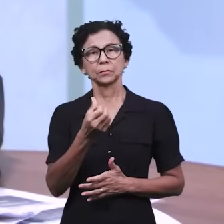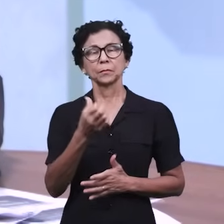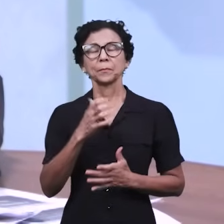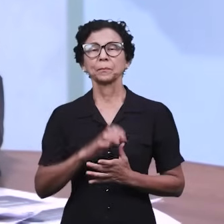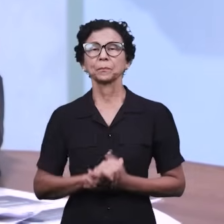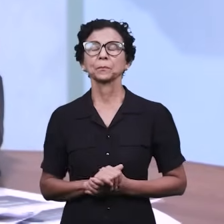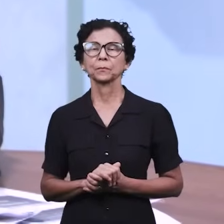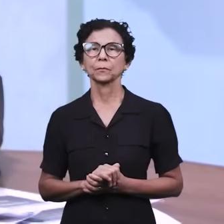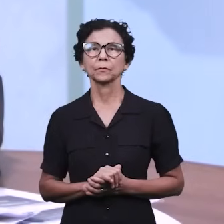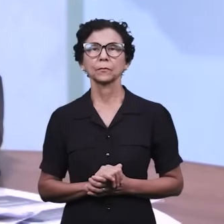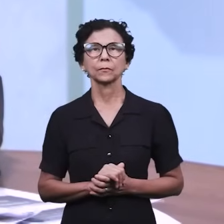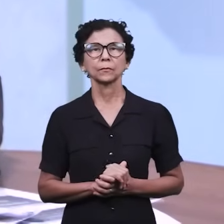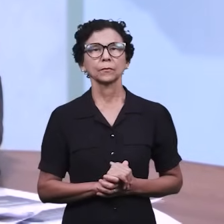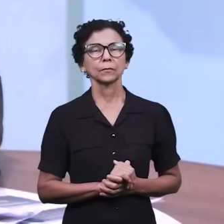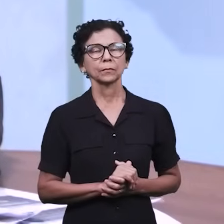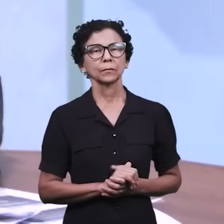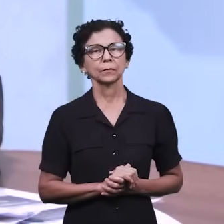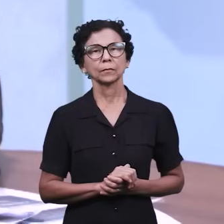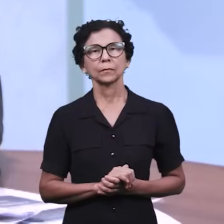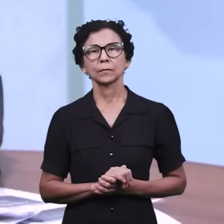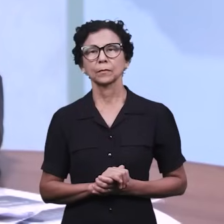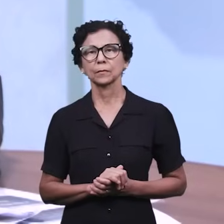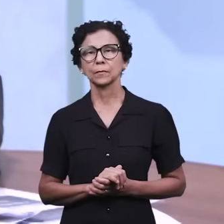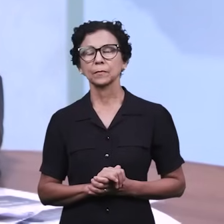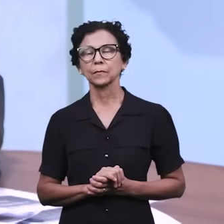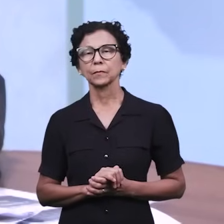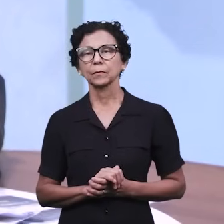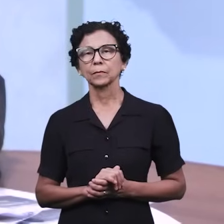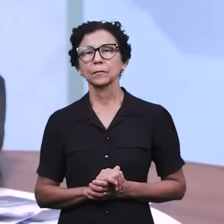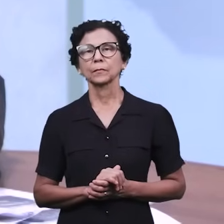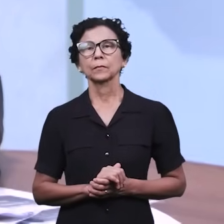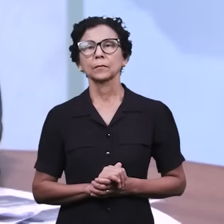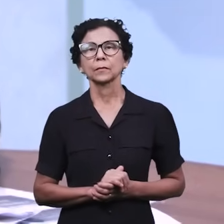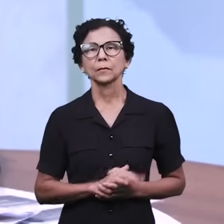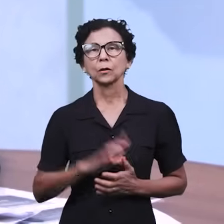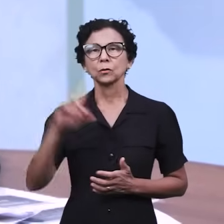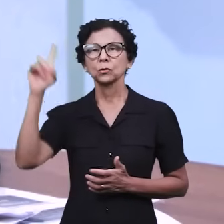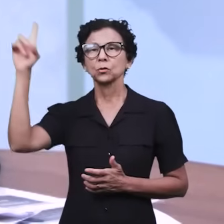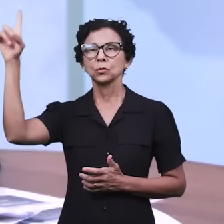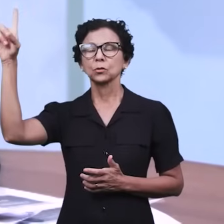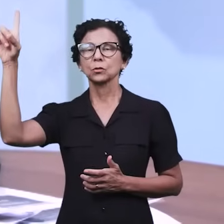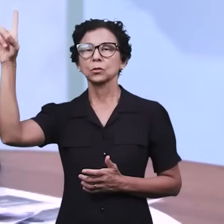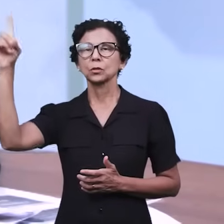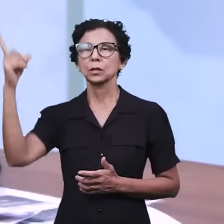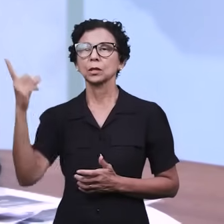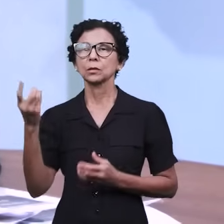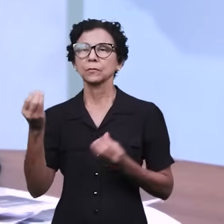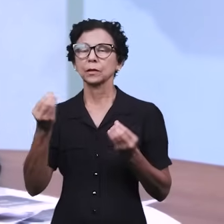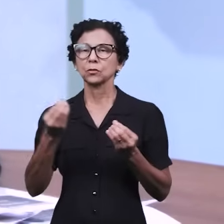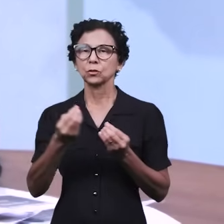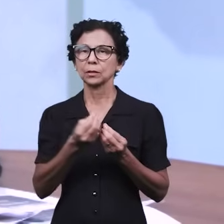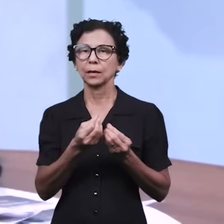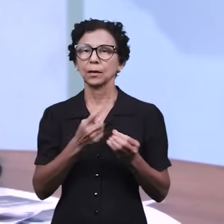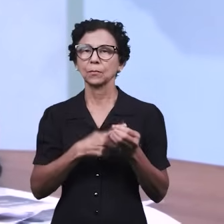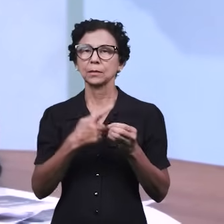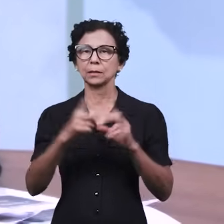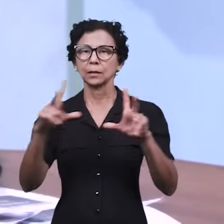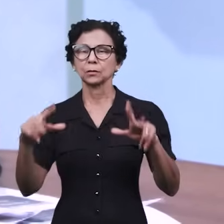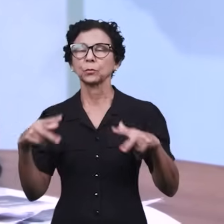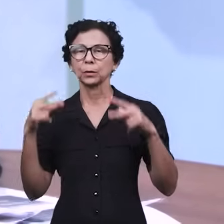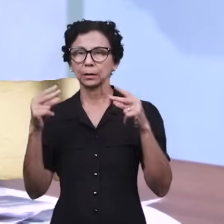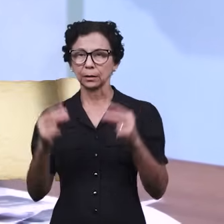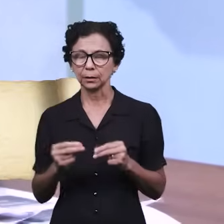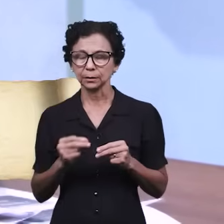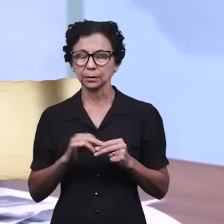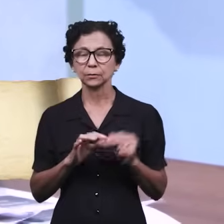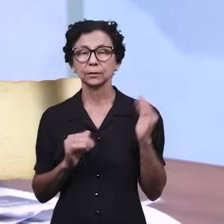te dará por herança e a possuíres, e nela habitares, então tomarás das primícias de todos os frutos da terra